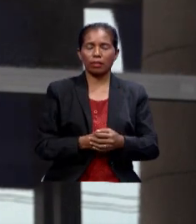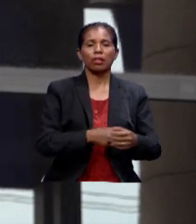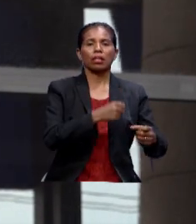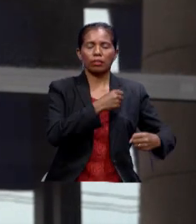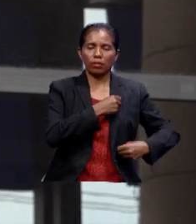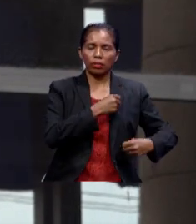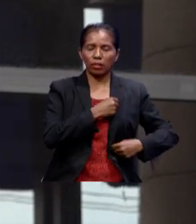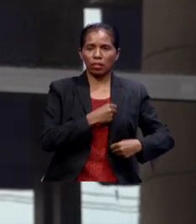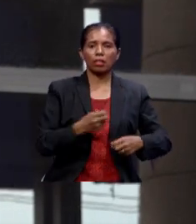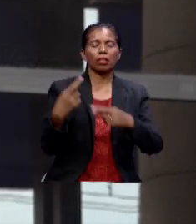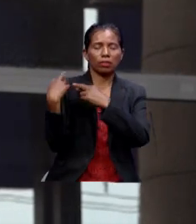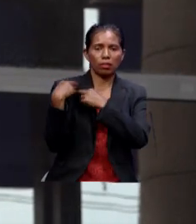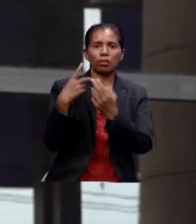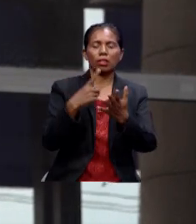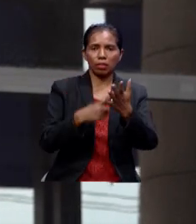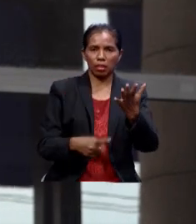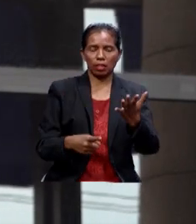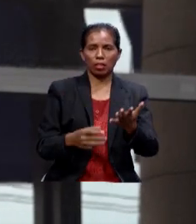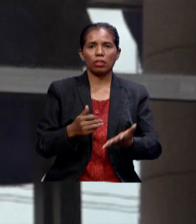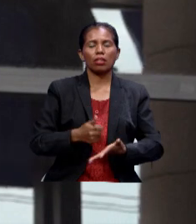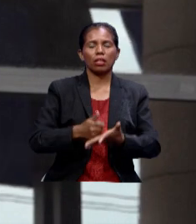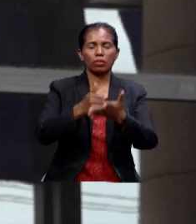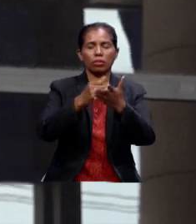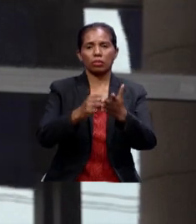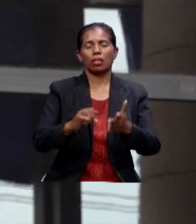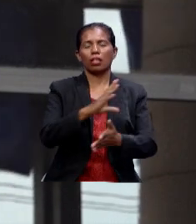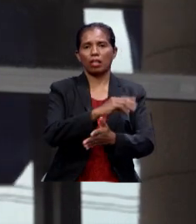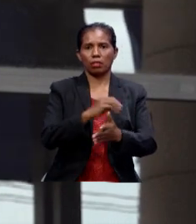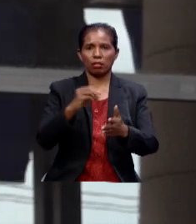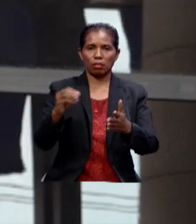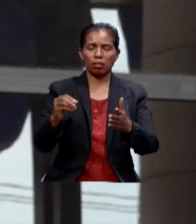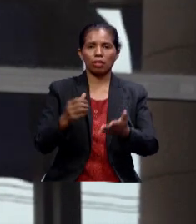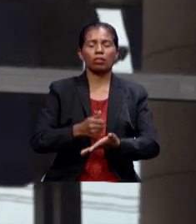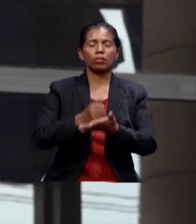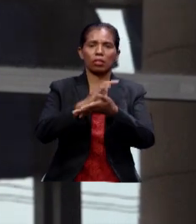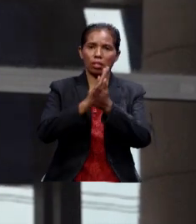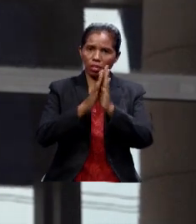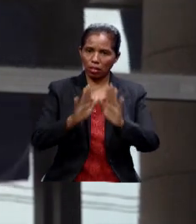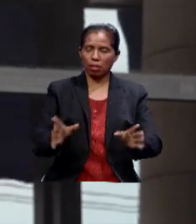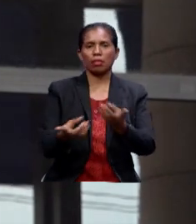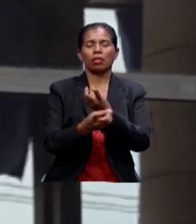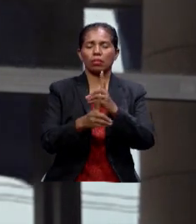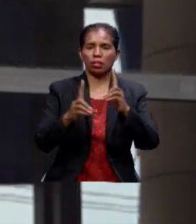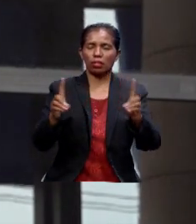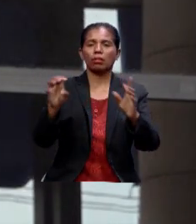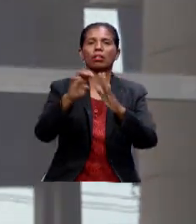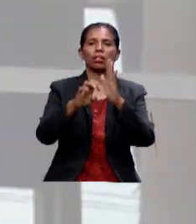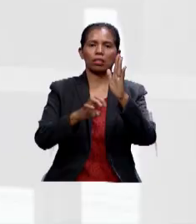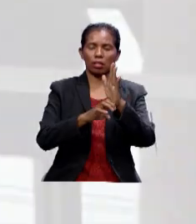líder da tete institucional a tu servir também democracia e Estado de